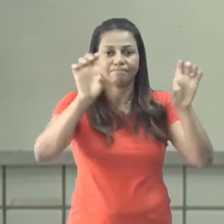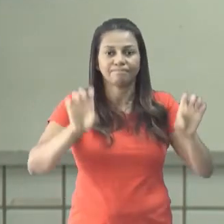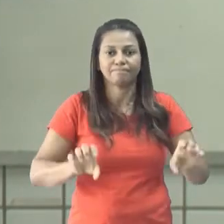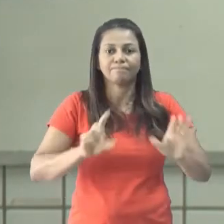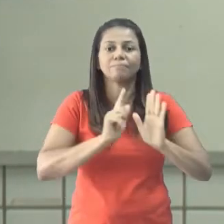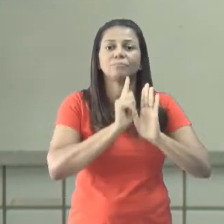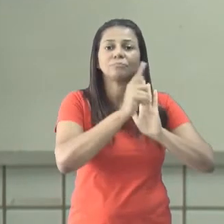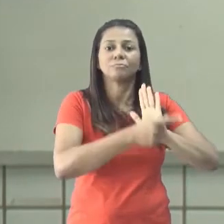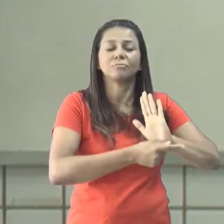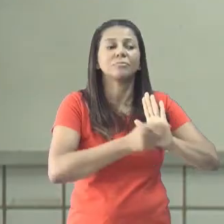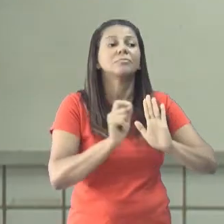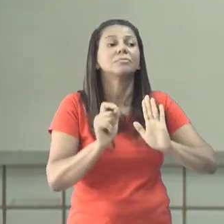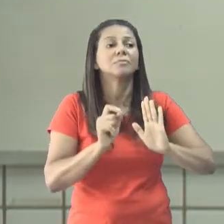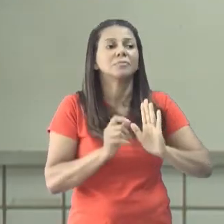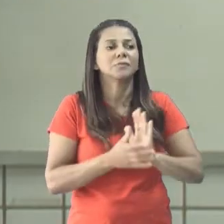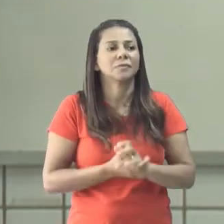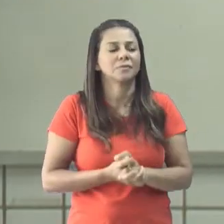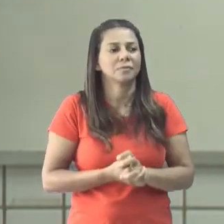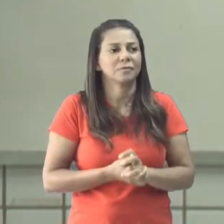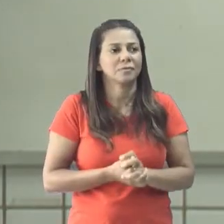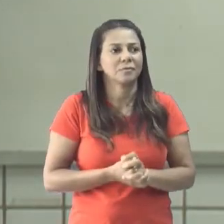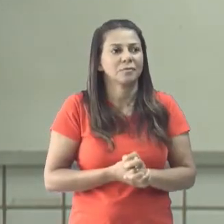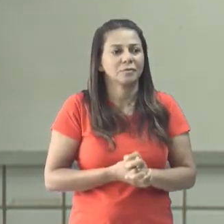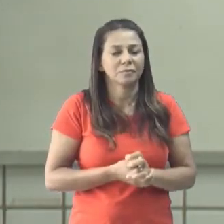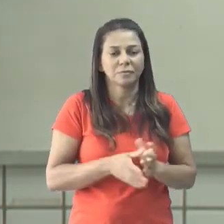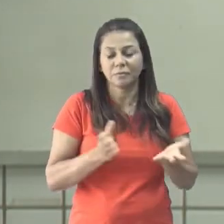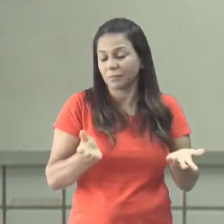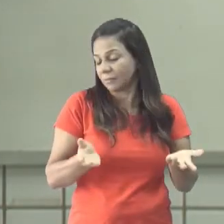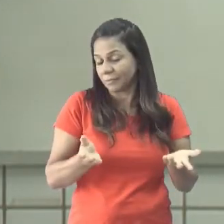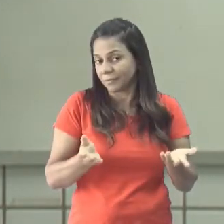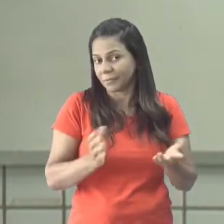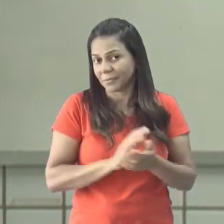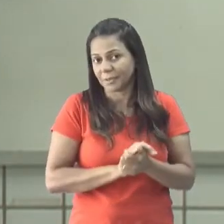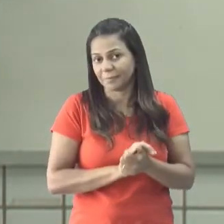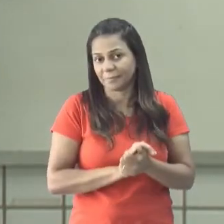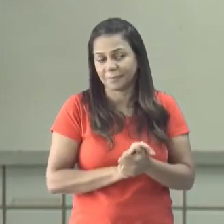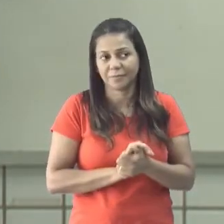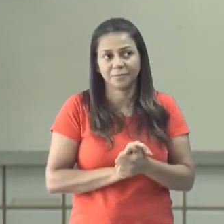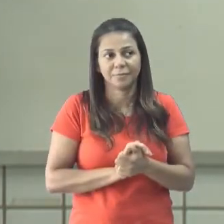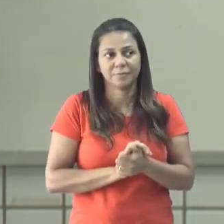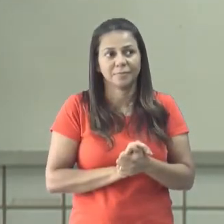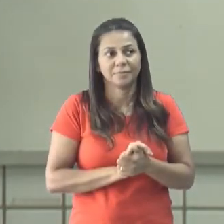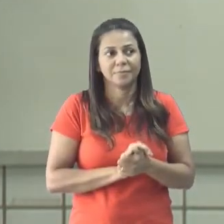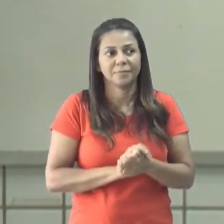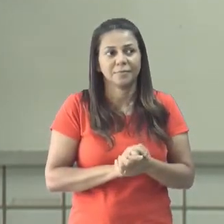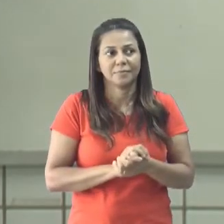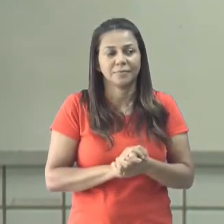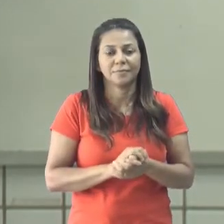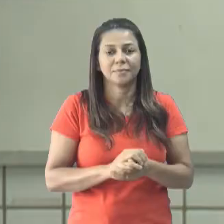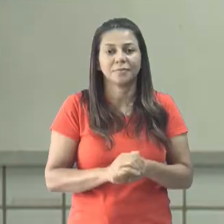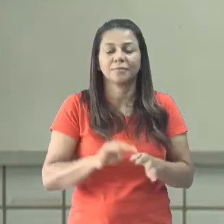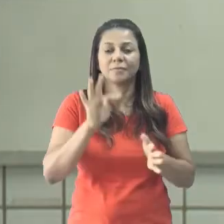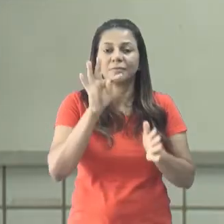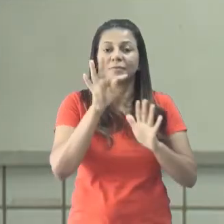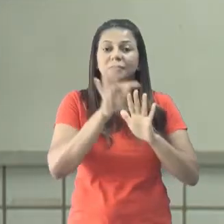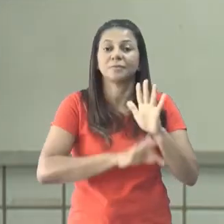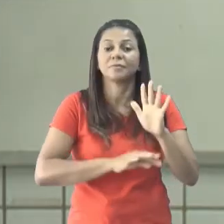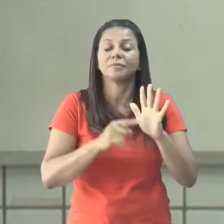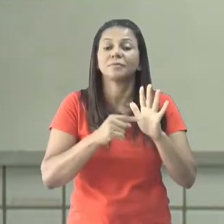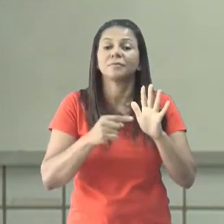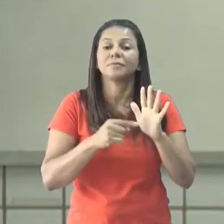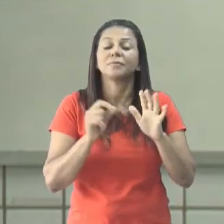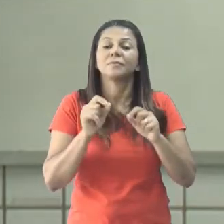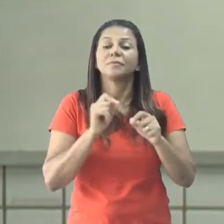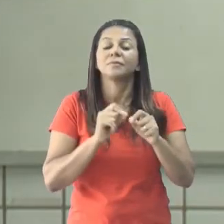Qual é a estrutura do texto teatral? Qual é a estrutura do gênero dramático? Os textos dramáticos, além